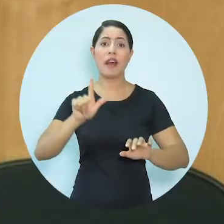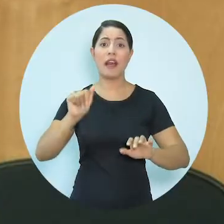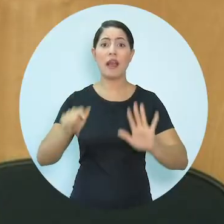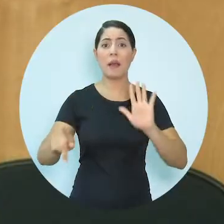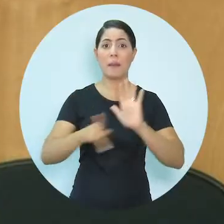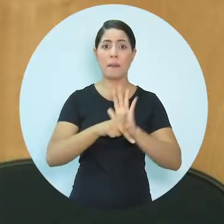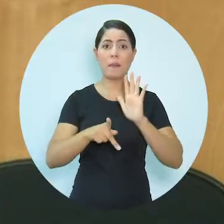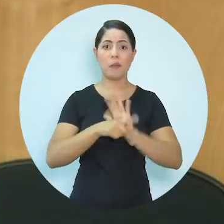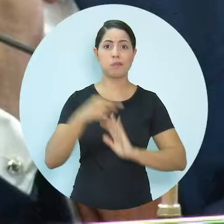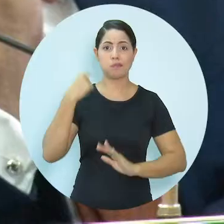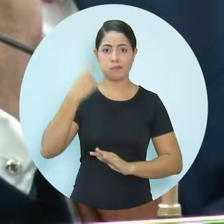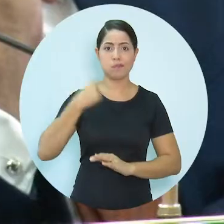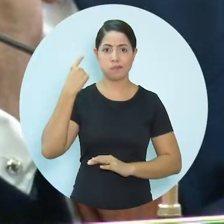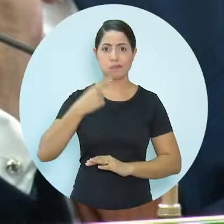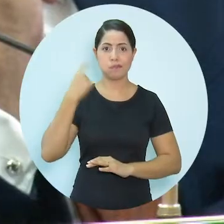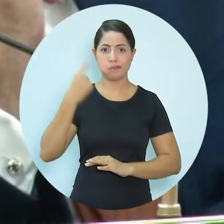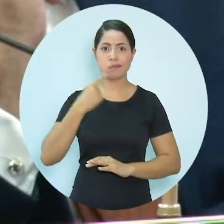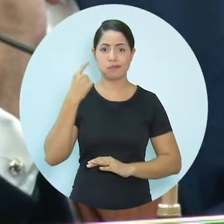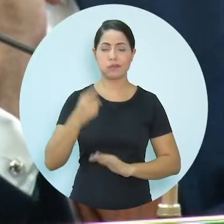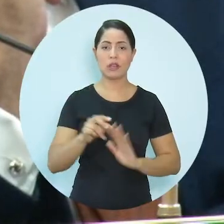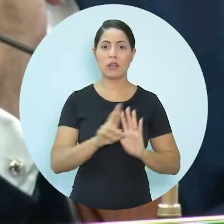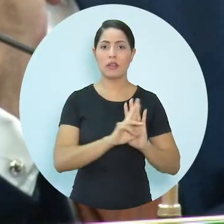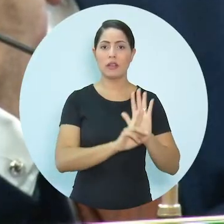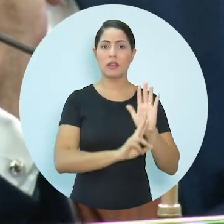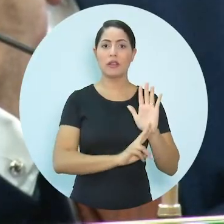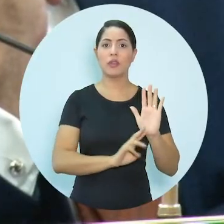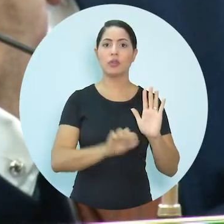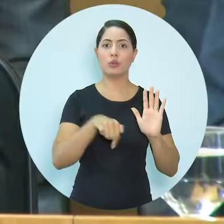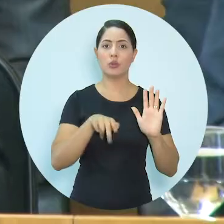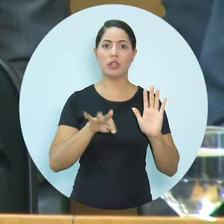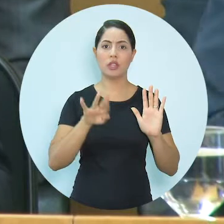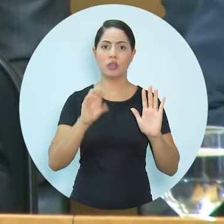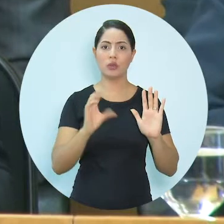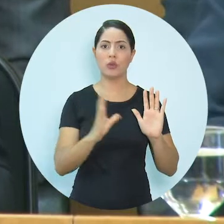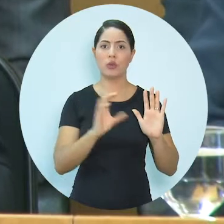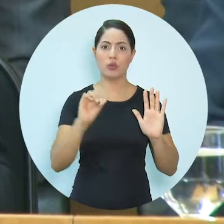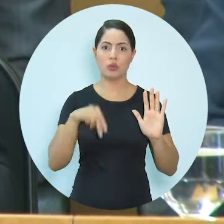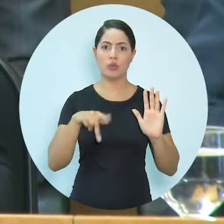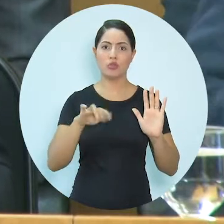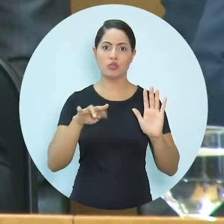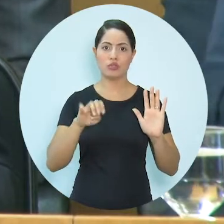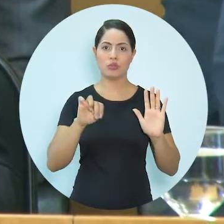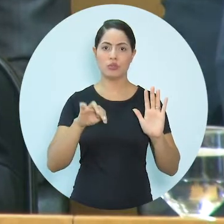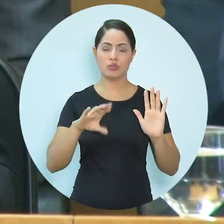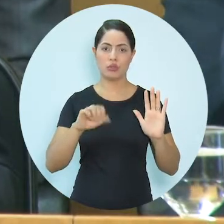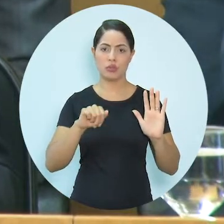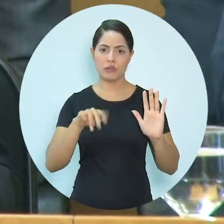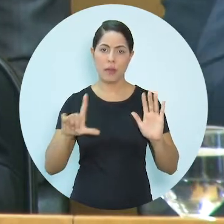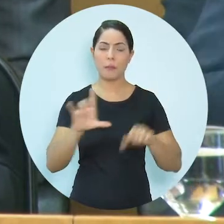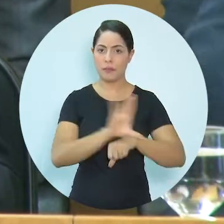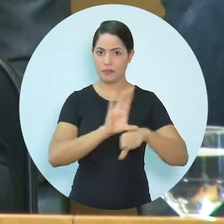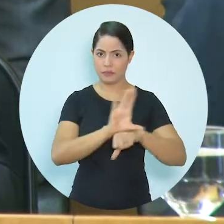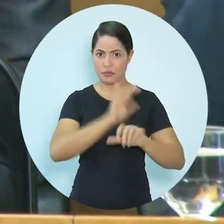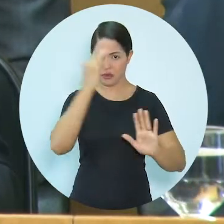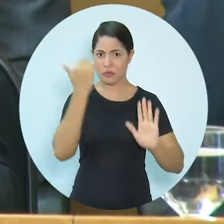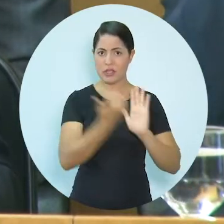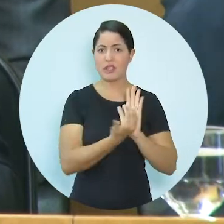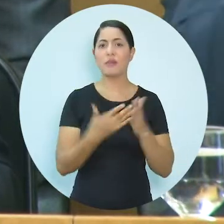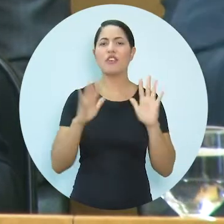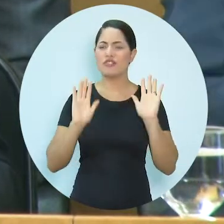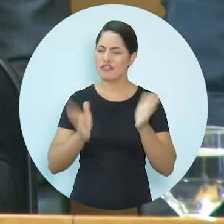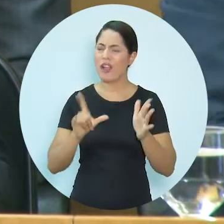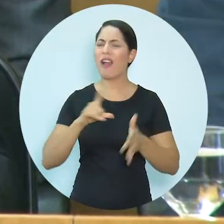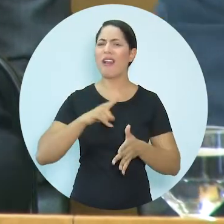composição das vagas destinadas à advocacia no 5º Constitucional. Isso vai normatizar uma prática que já vem